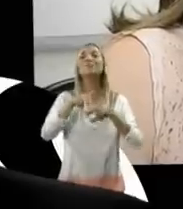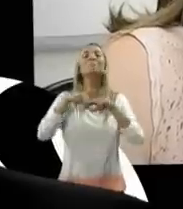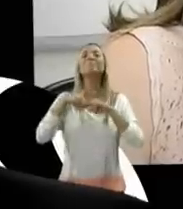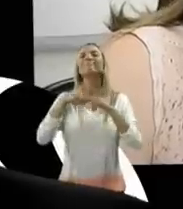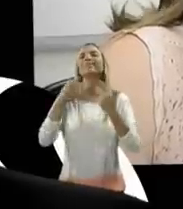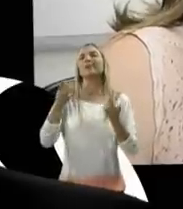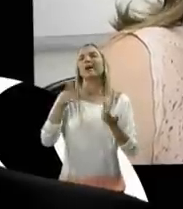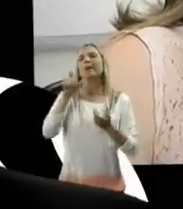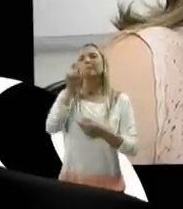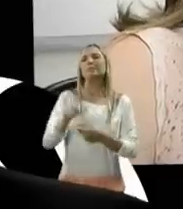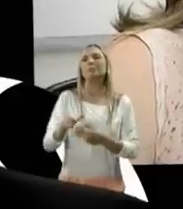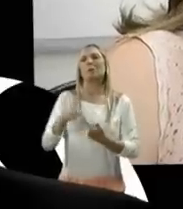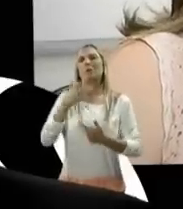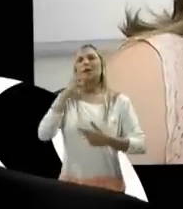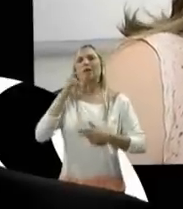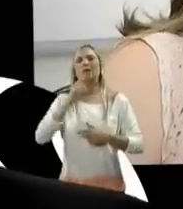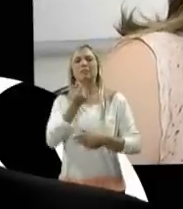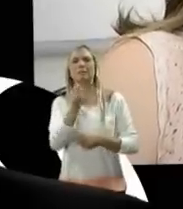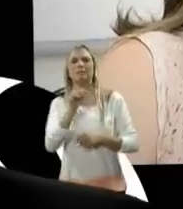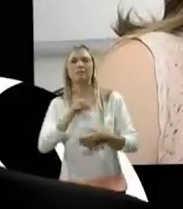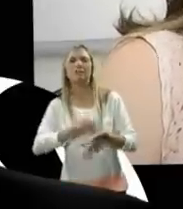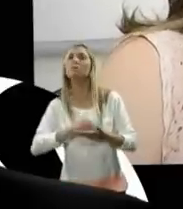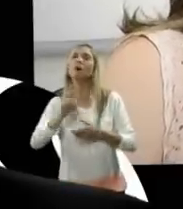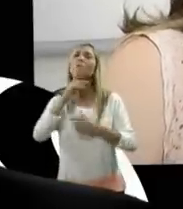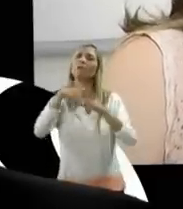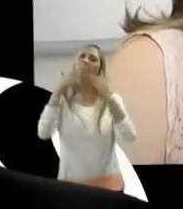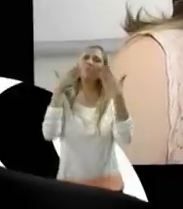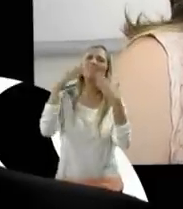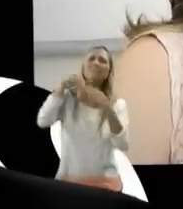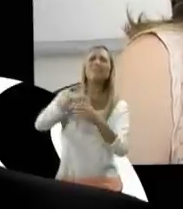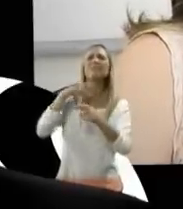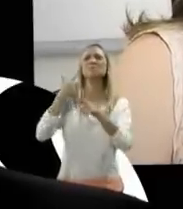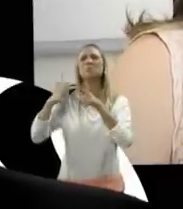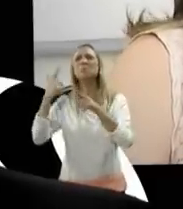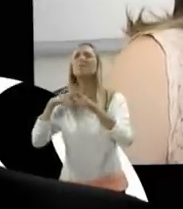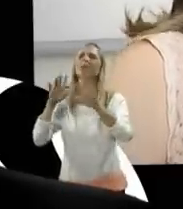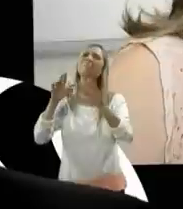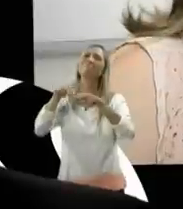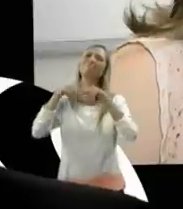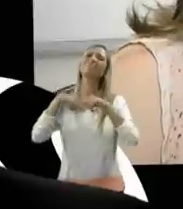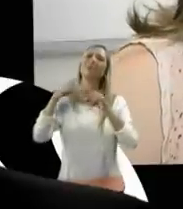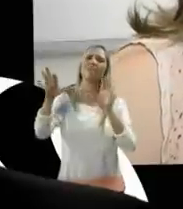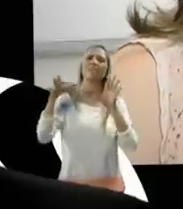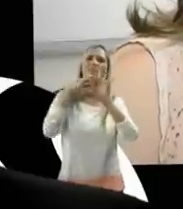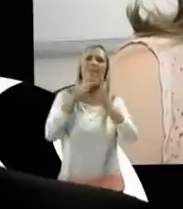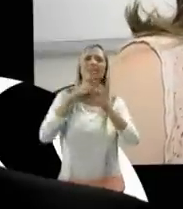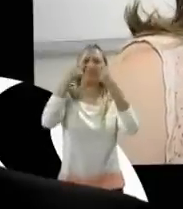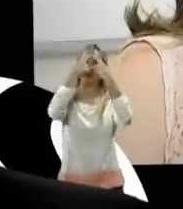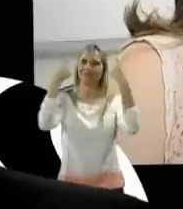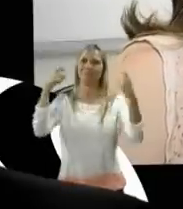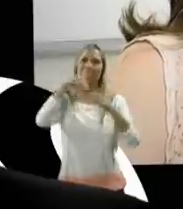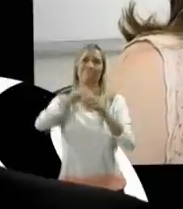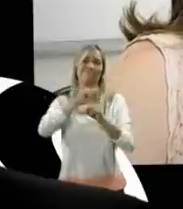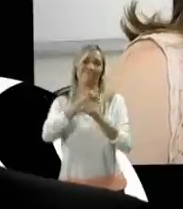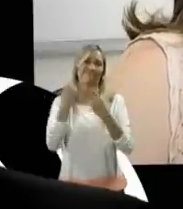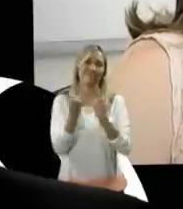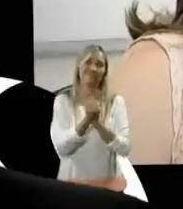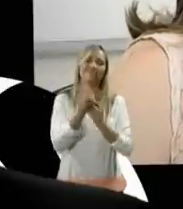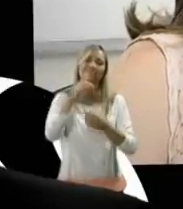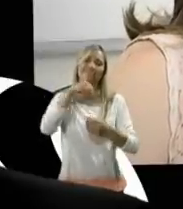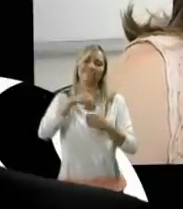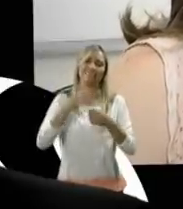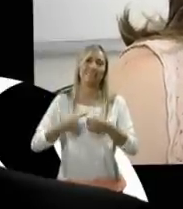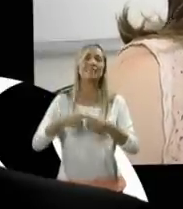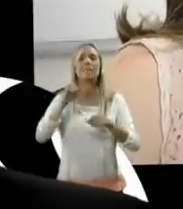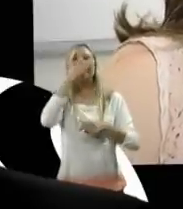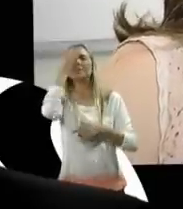fato emocional, psicológico, e que tudo vincula à violência urbana. Quando a pessoa não tem acesso a bens,